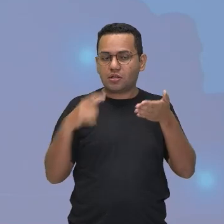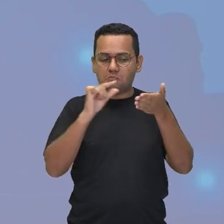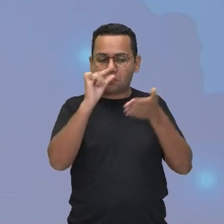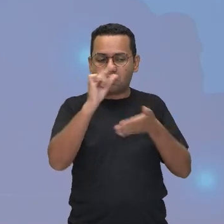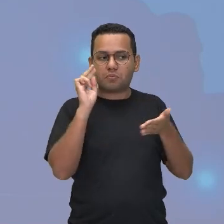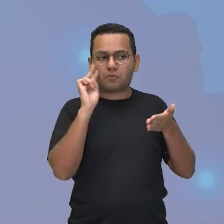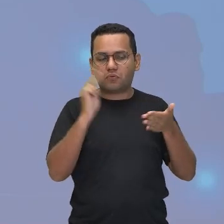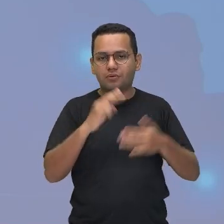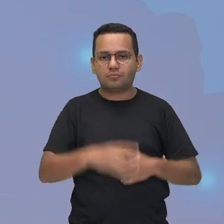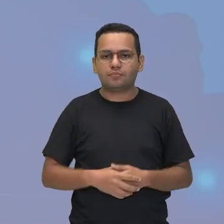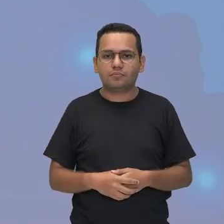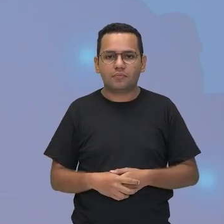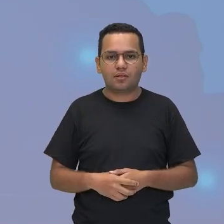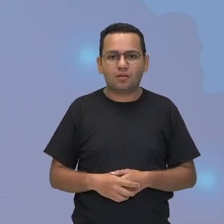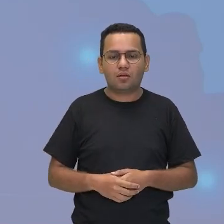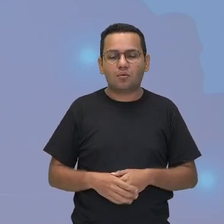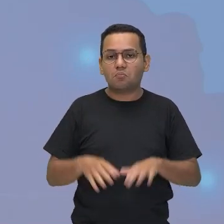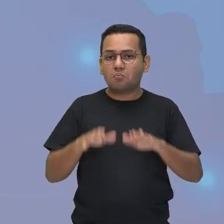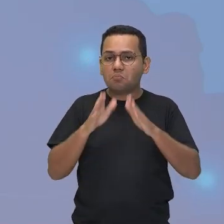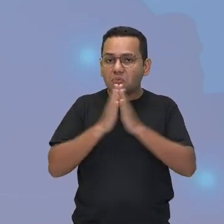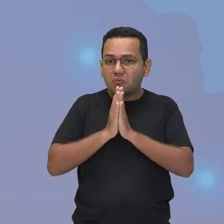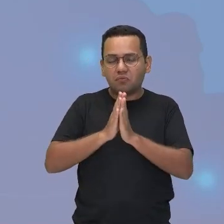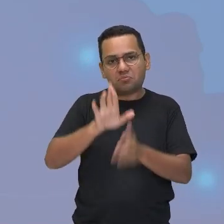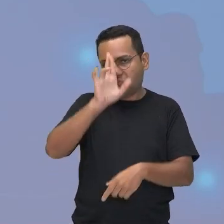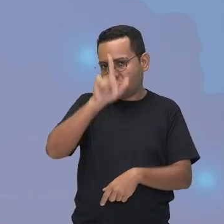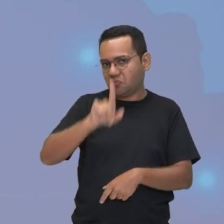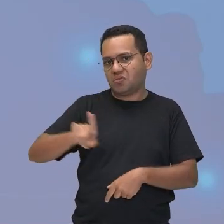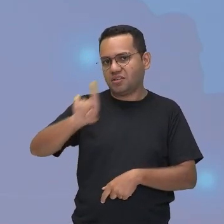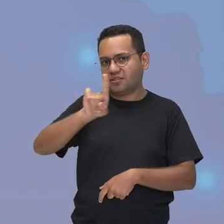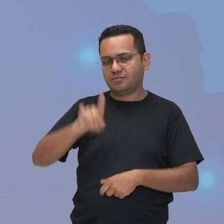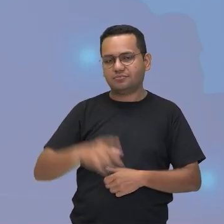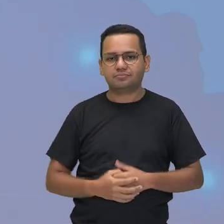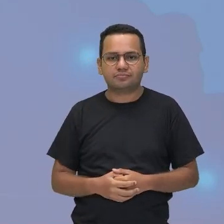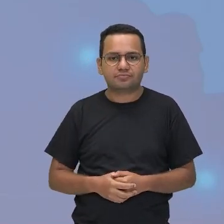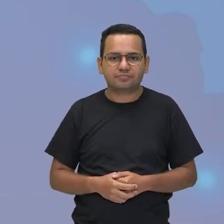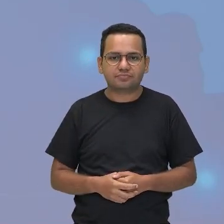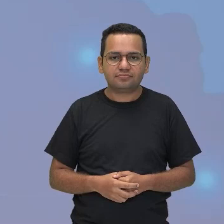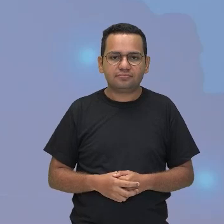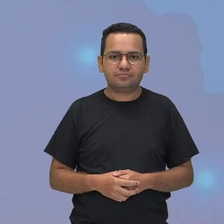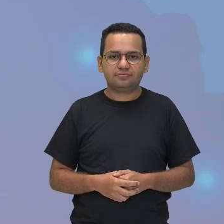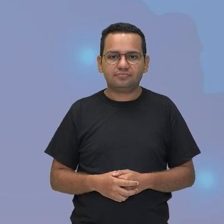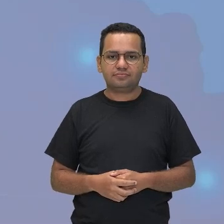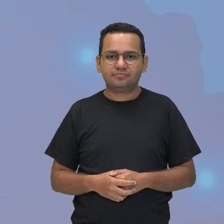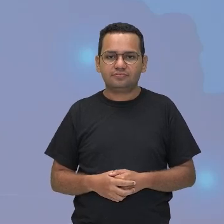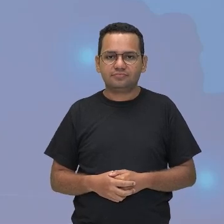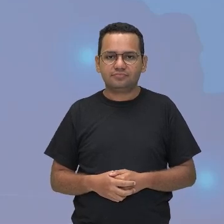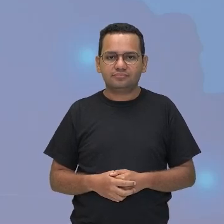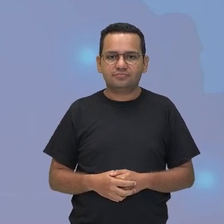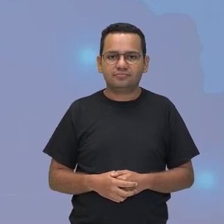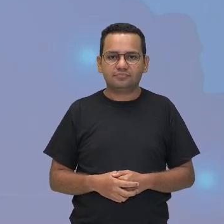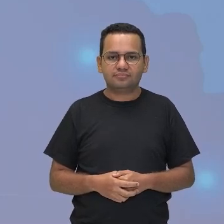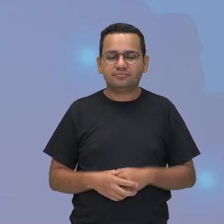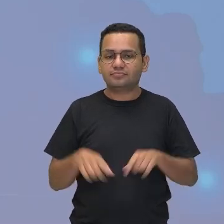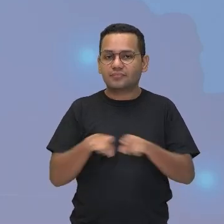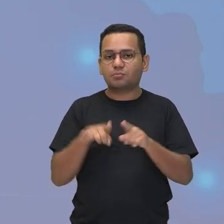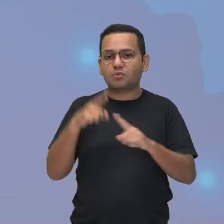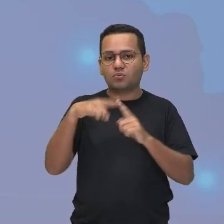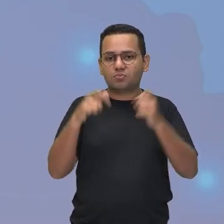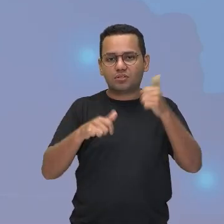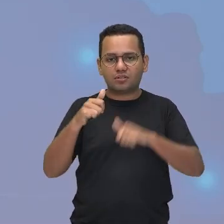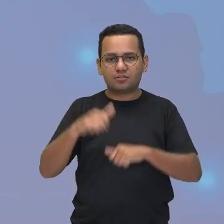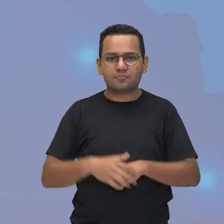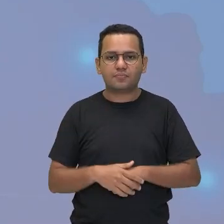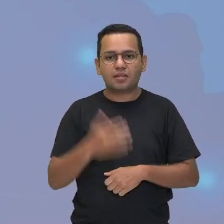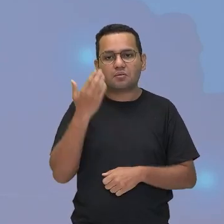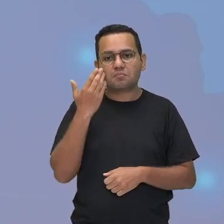Então, não confunda, né, esses tipos de métodos e também, né, o tipo de sistema que você está analisando. O